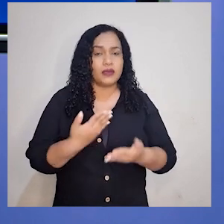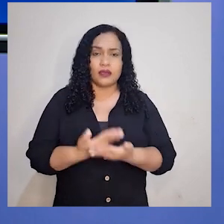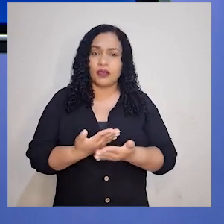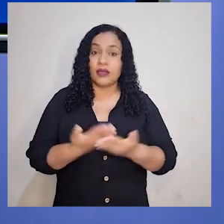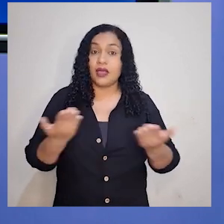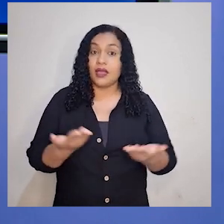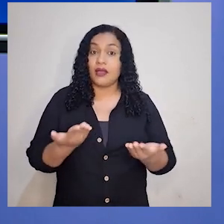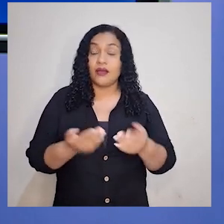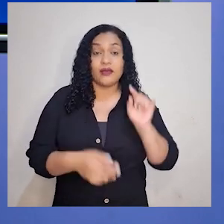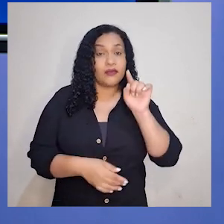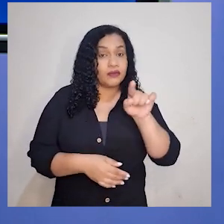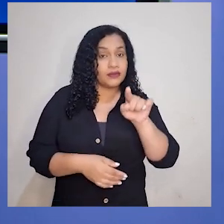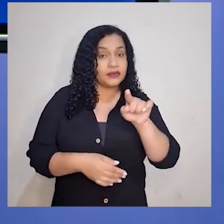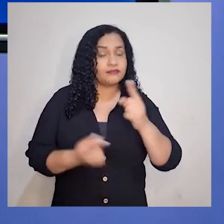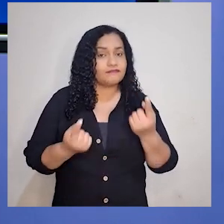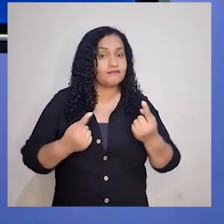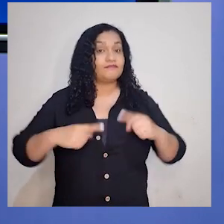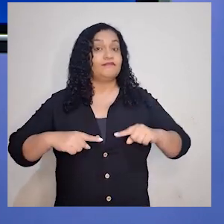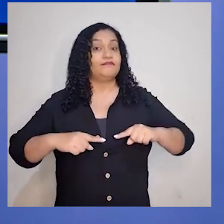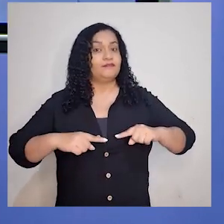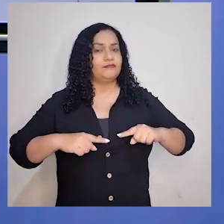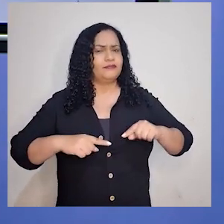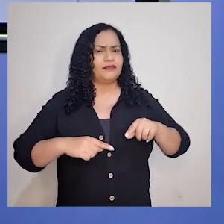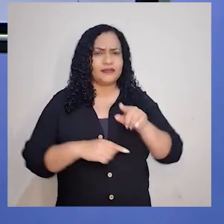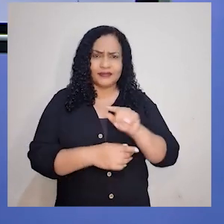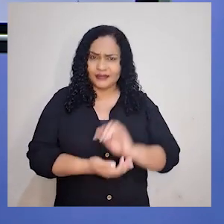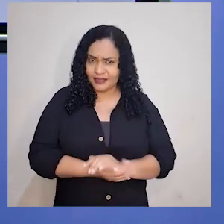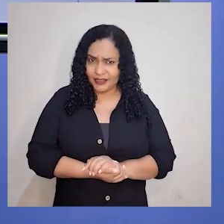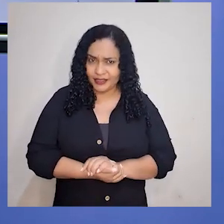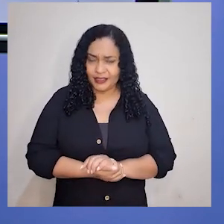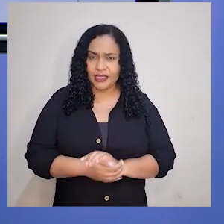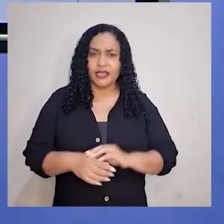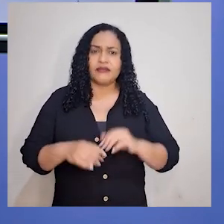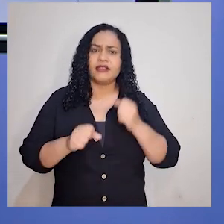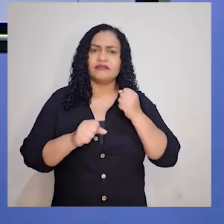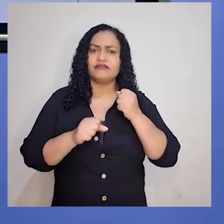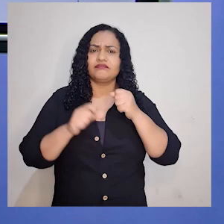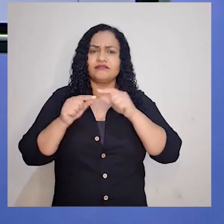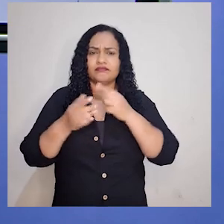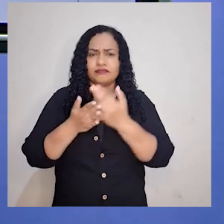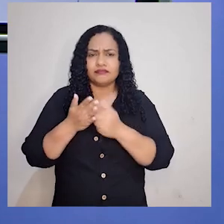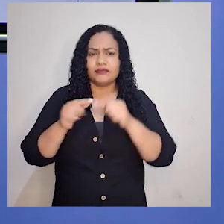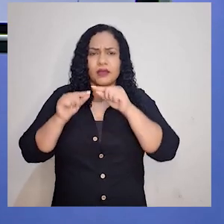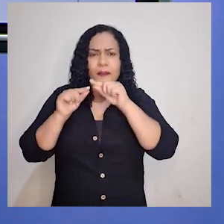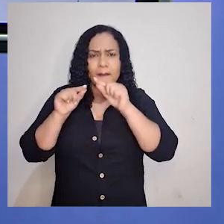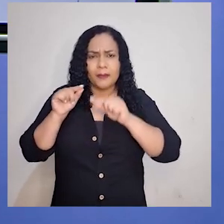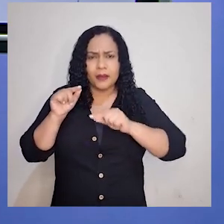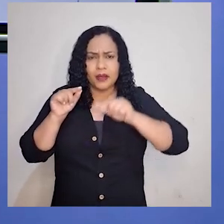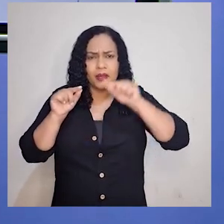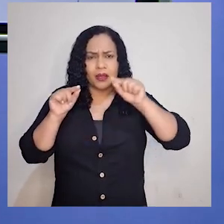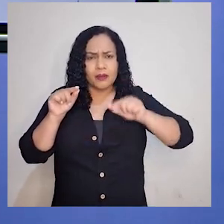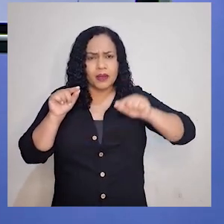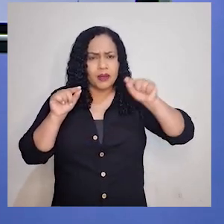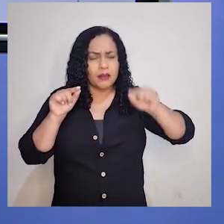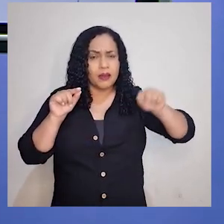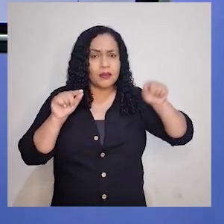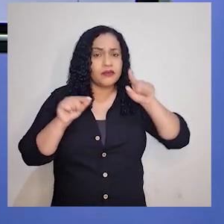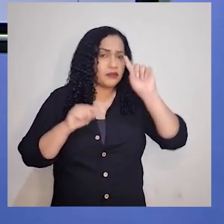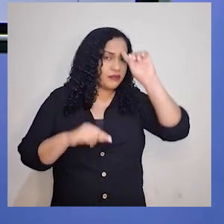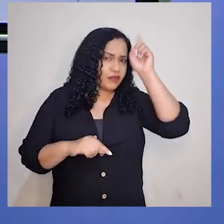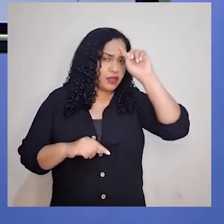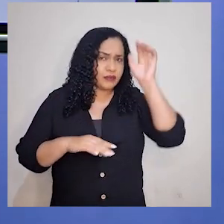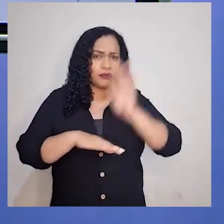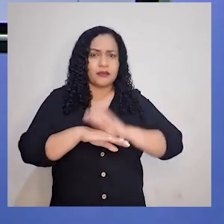chegamos ao final da nossa aula e agora é a sua vez de fazer um desafio. Que tal construir uma molécula de DNA? Você pode